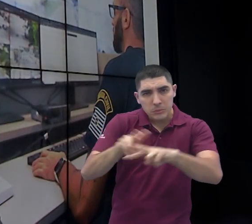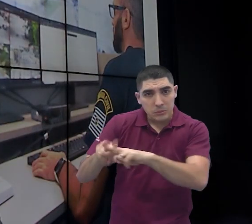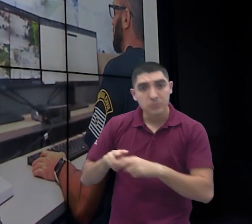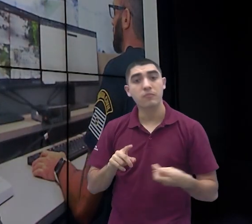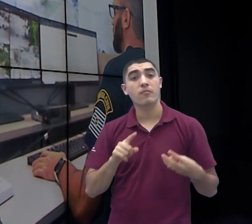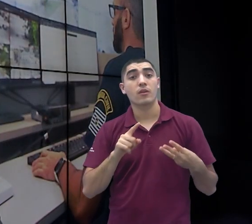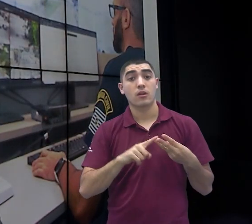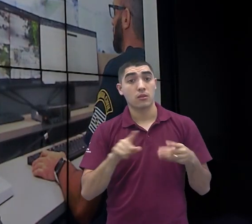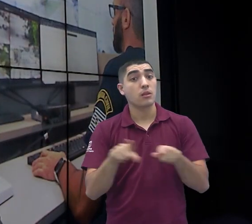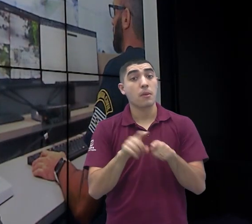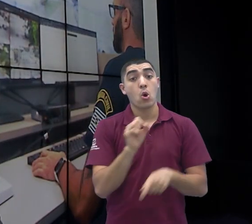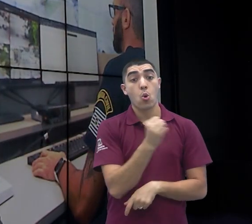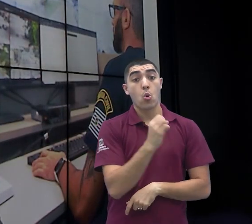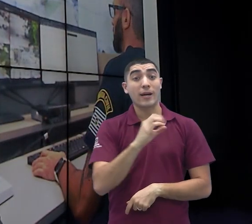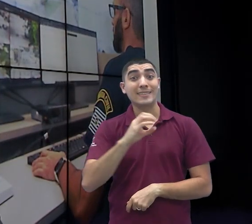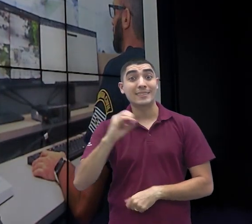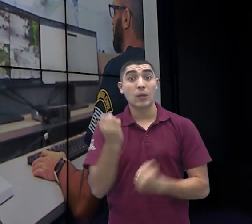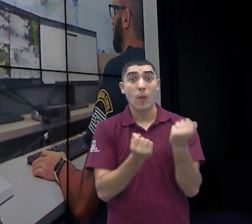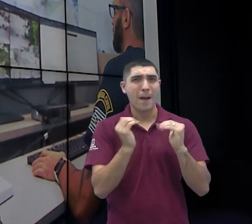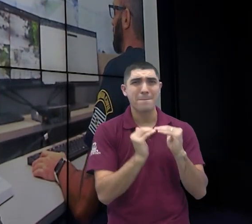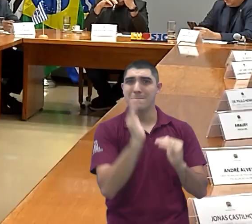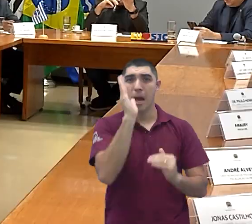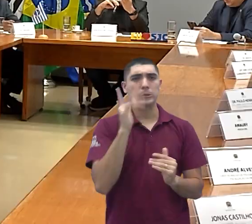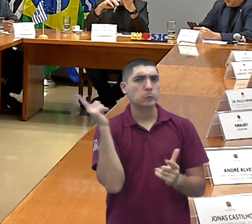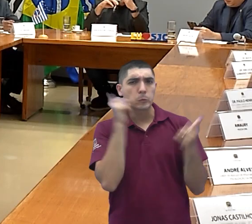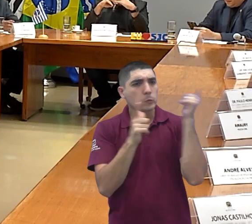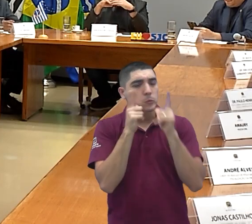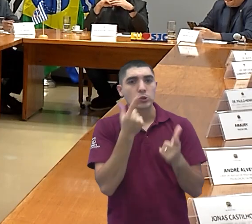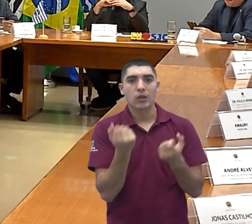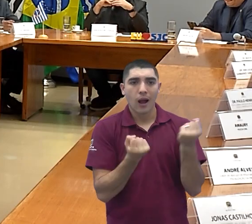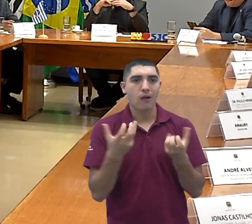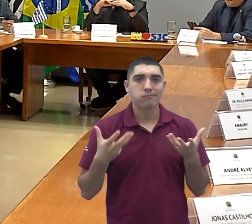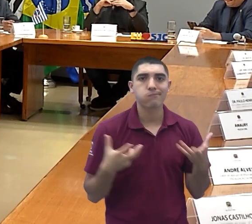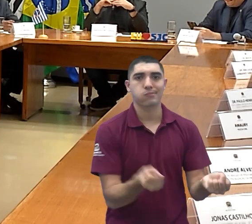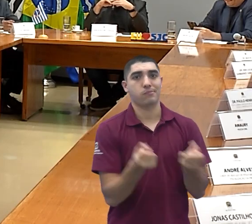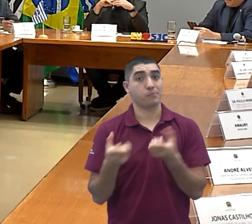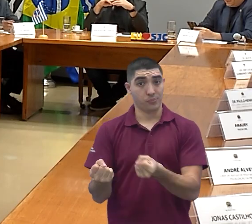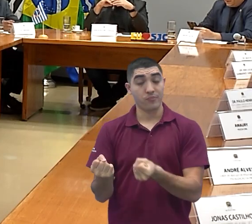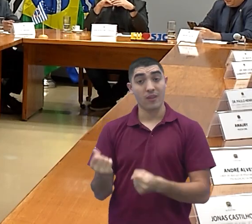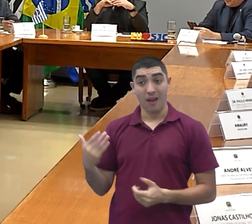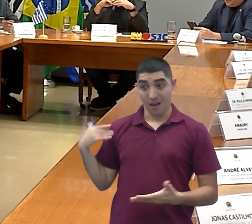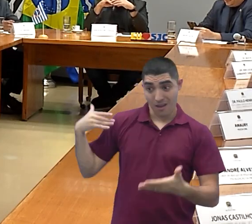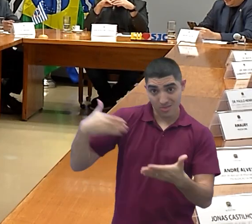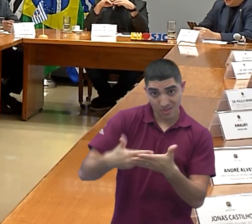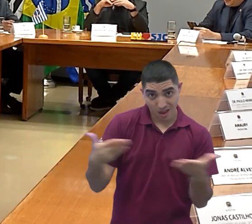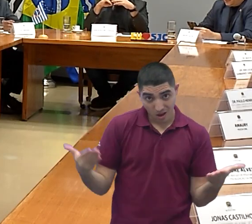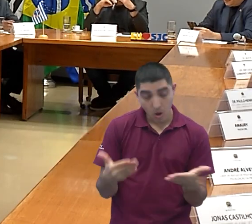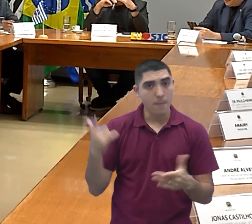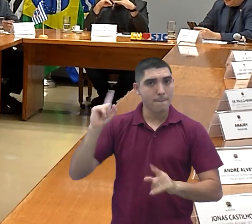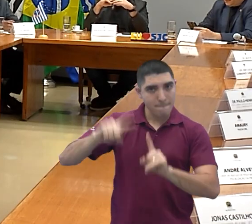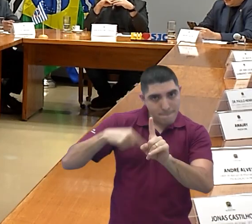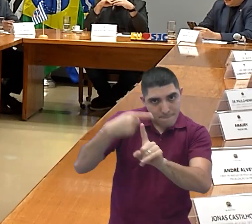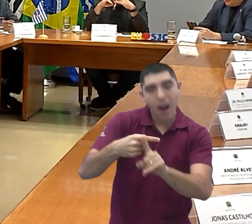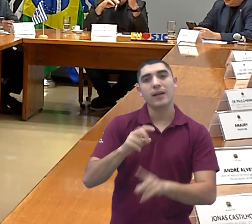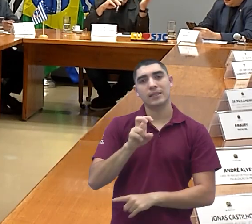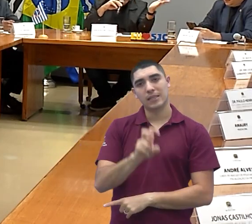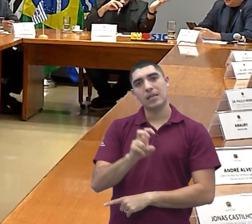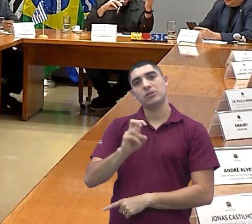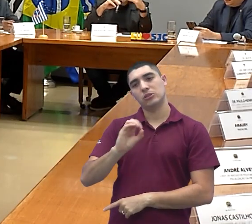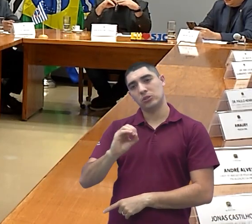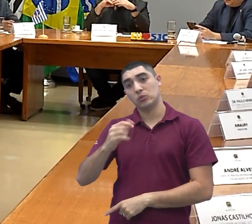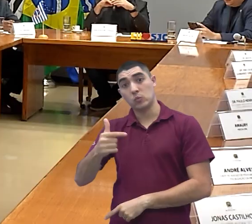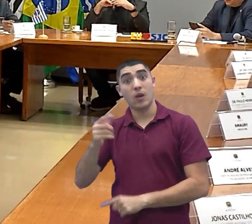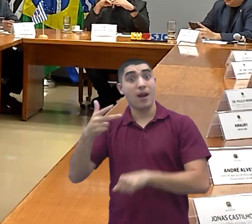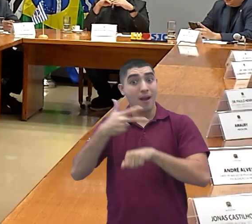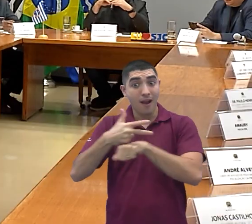prisões e 800 veículos recuperados. E o sistema vai crescer. Até o fim deste ano, mais 502